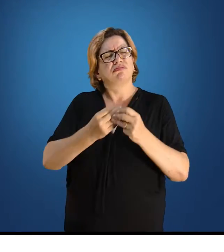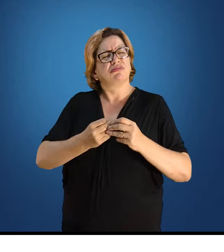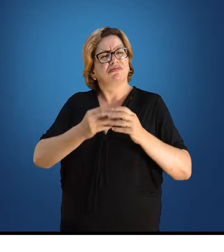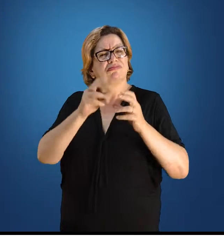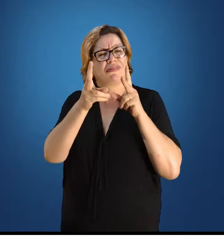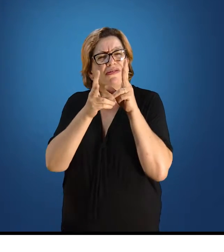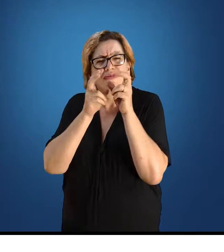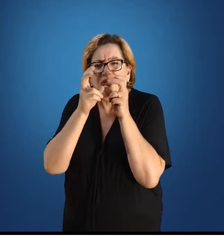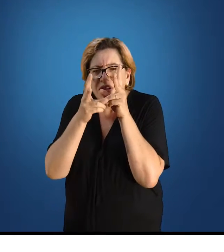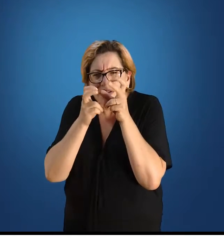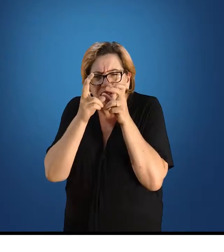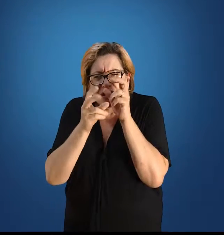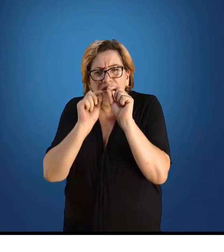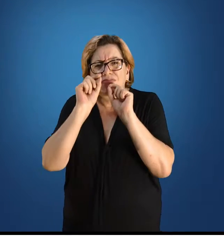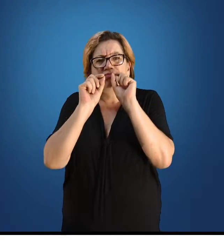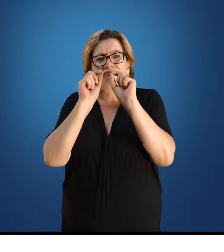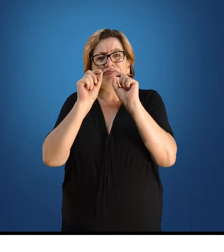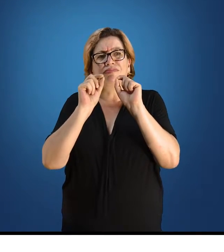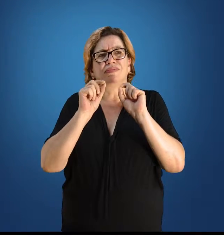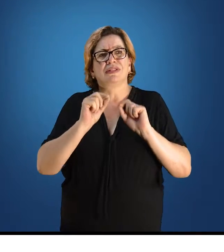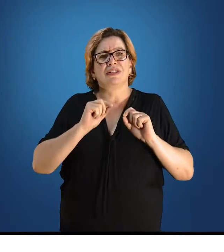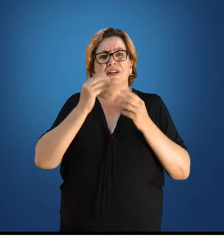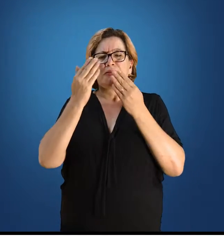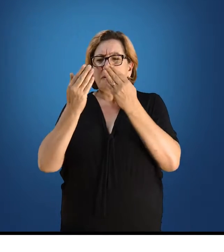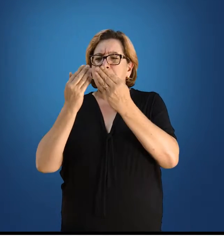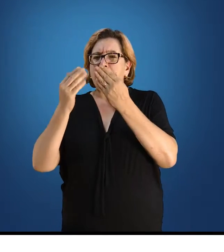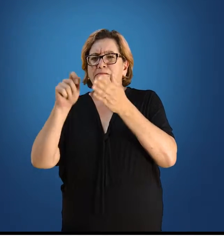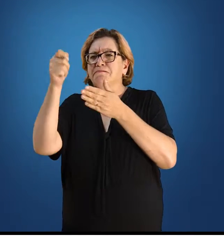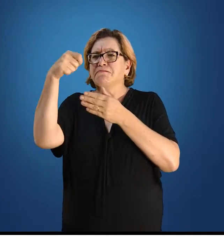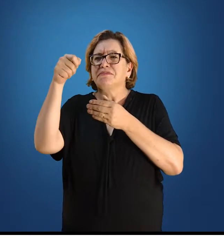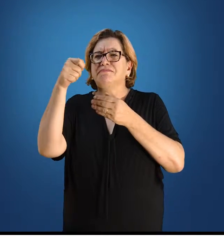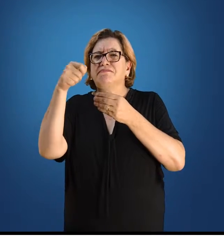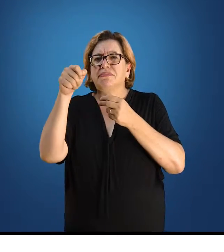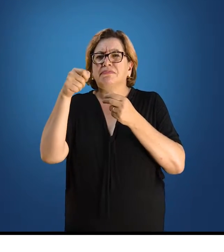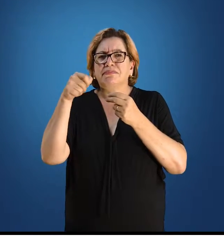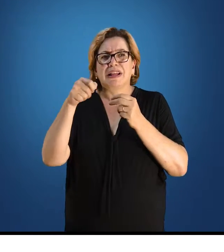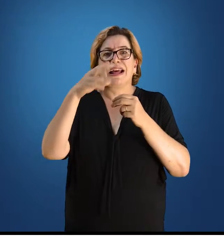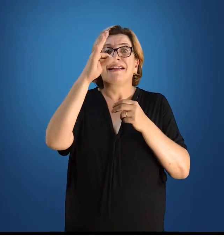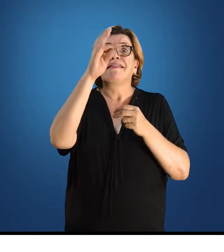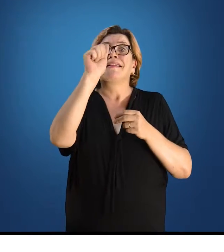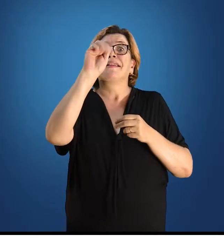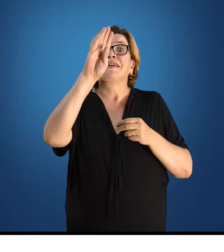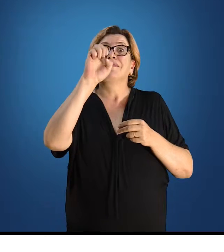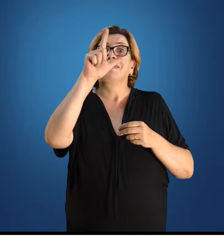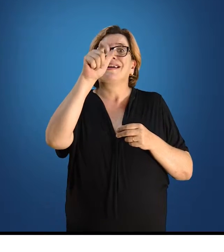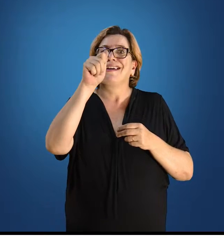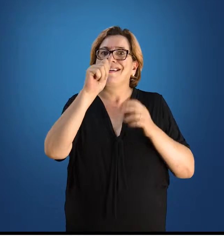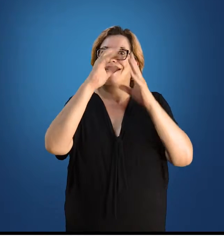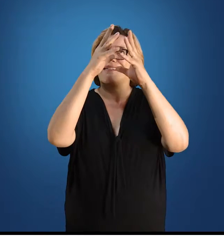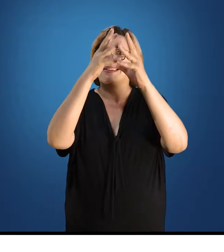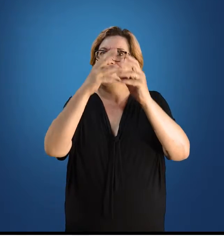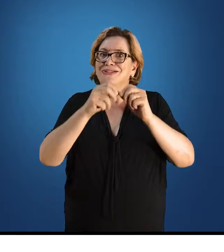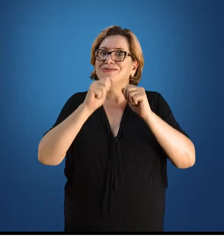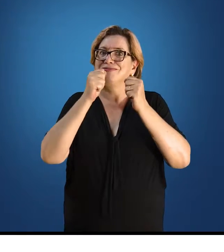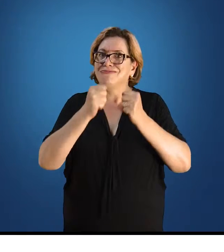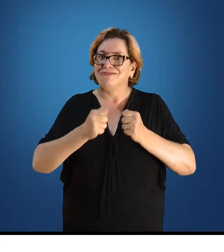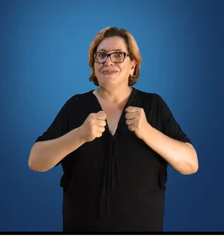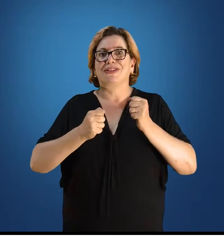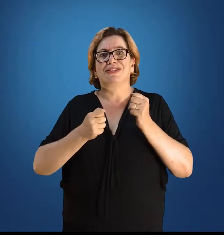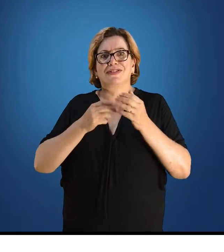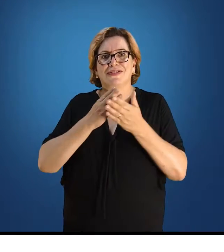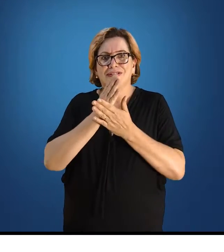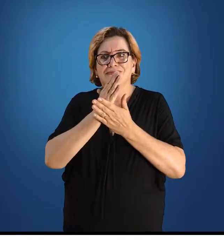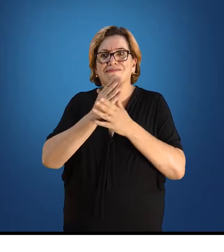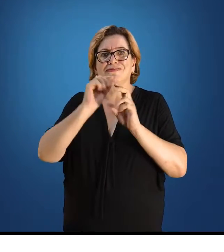tal. Faz um checklist e vai checando cada item separadamente dentro do seu artigo. Assim você garante que você passou um